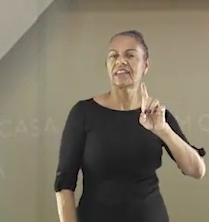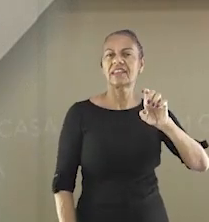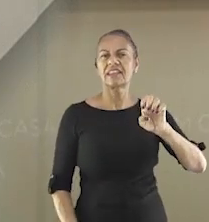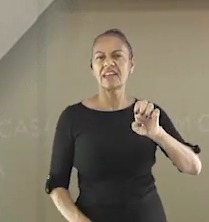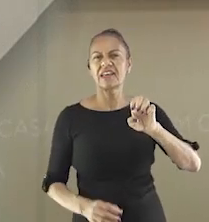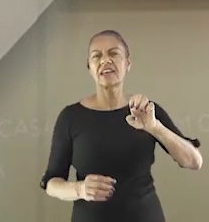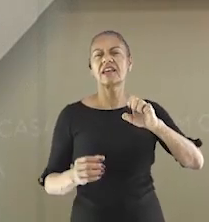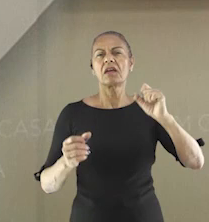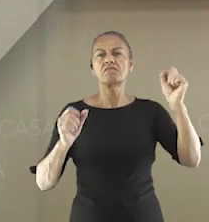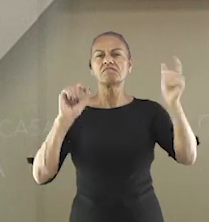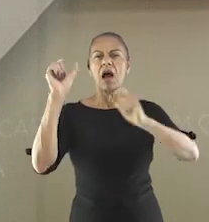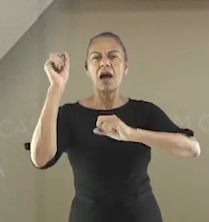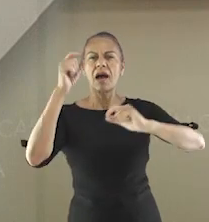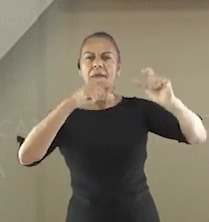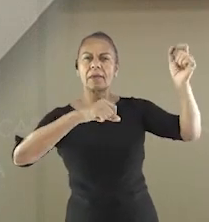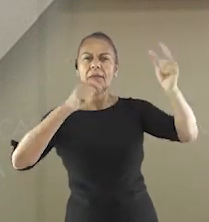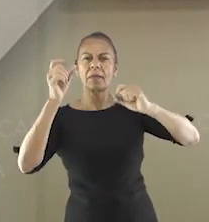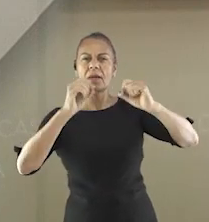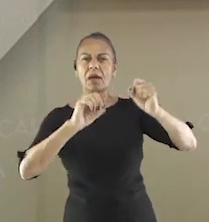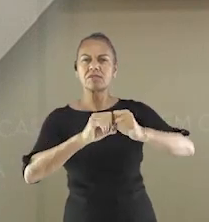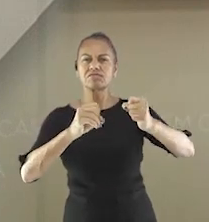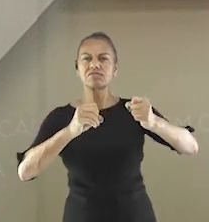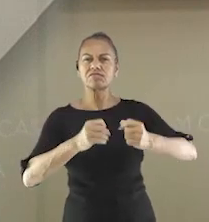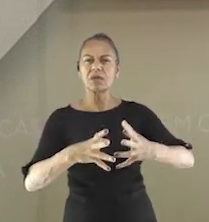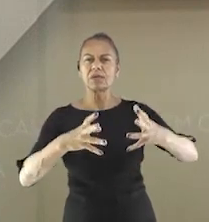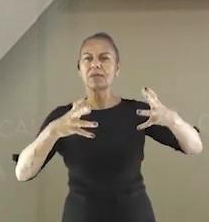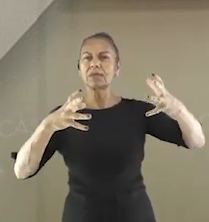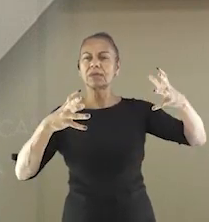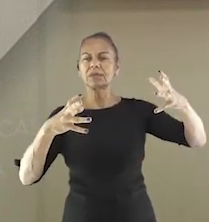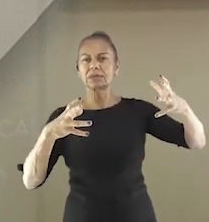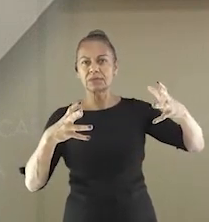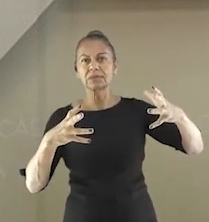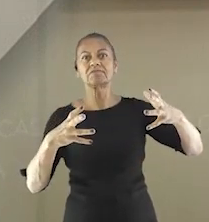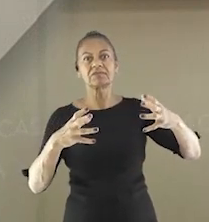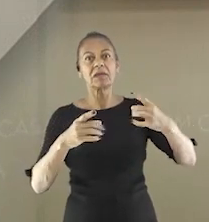anos. E toda a superfície do nosso planeta era magma.